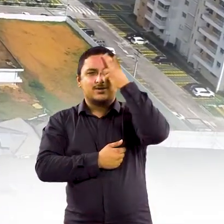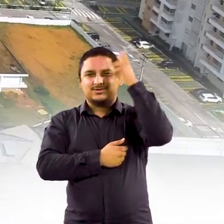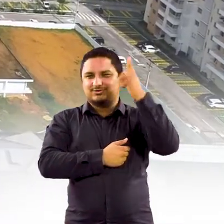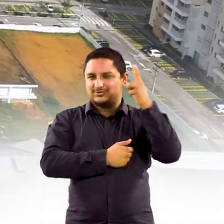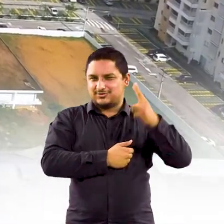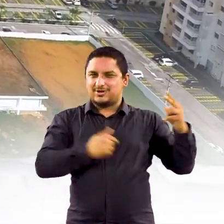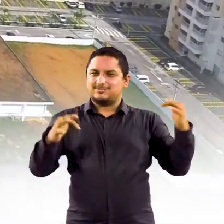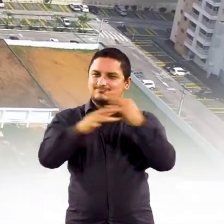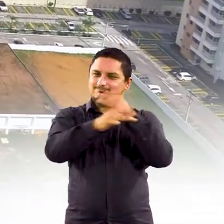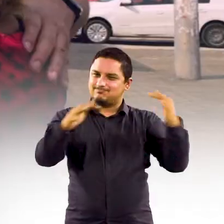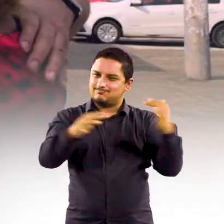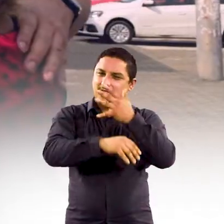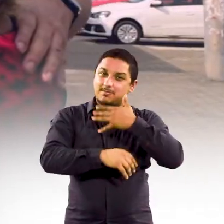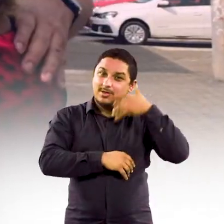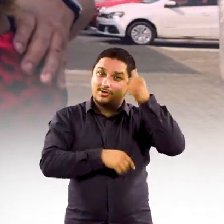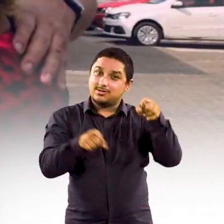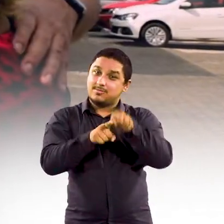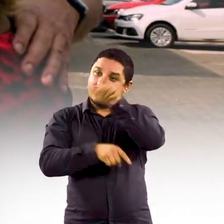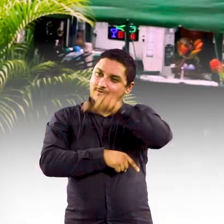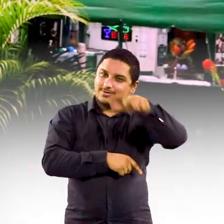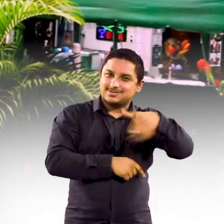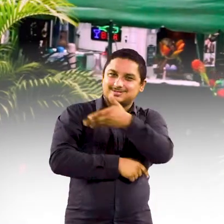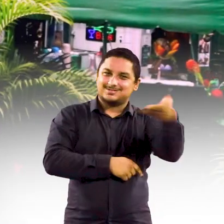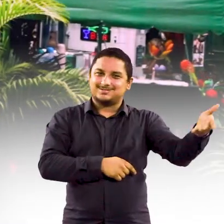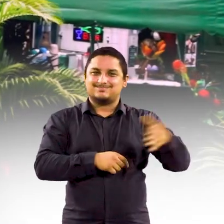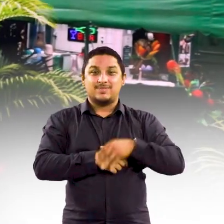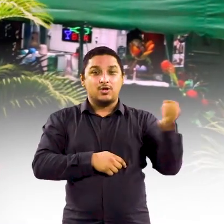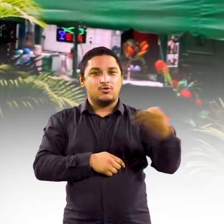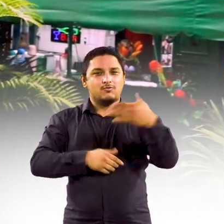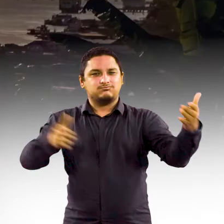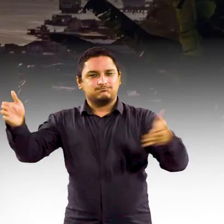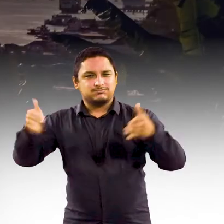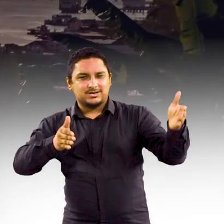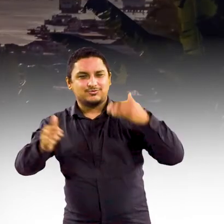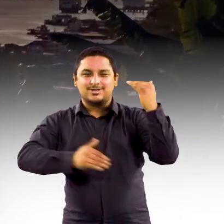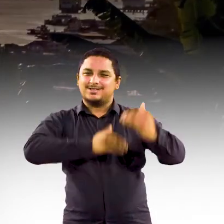a nossa cidade e para você. Um novo